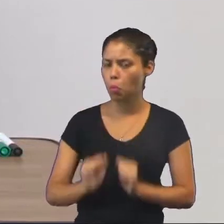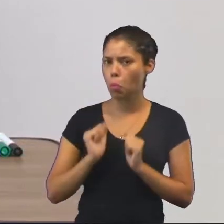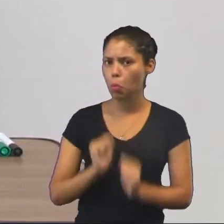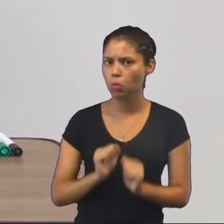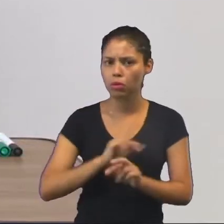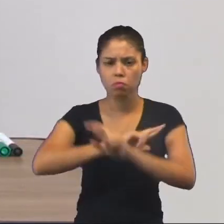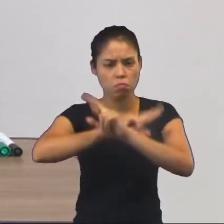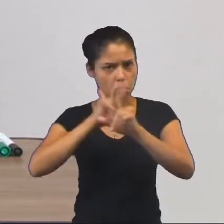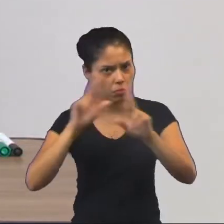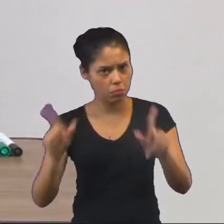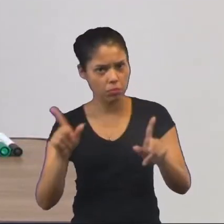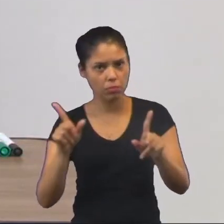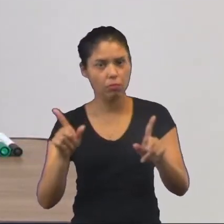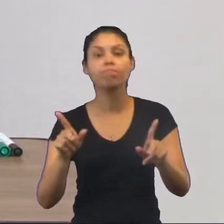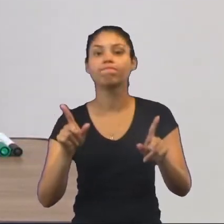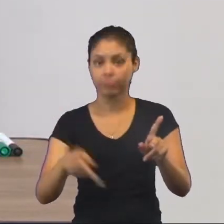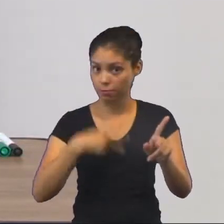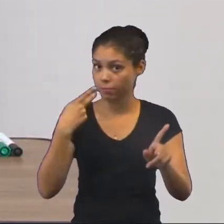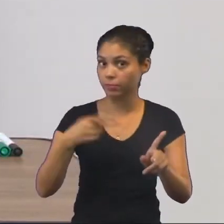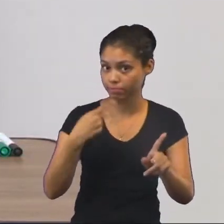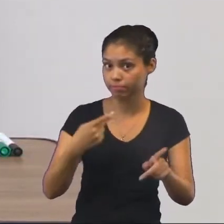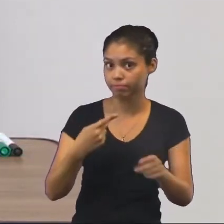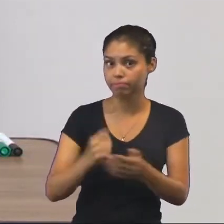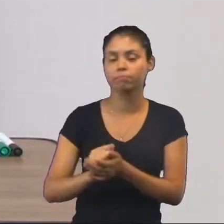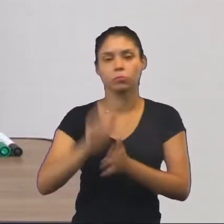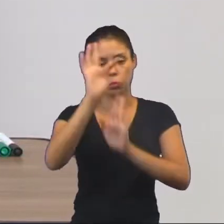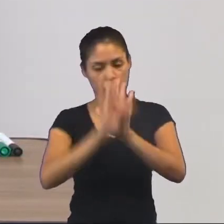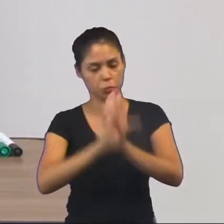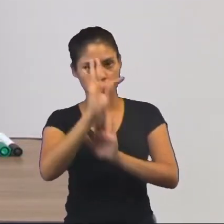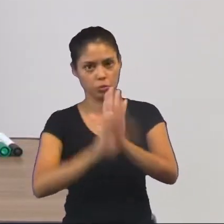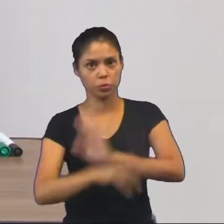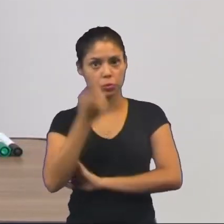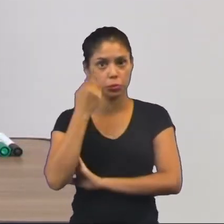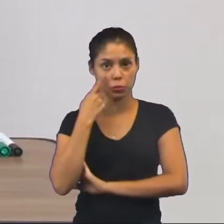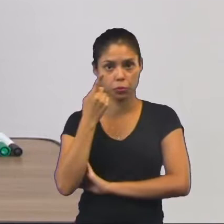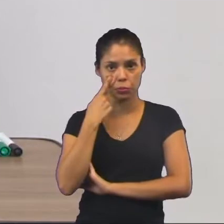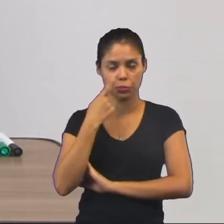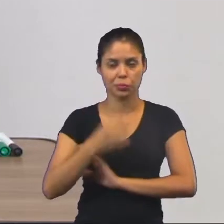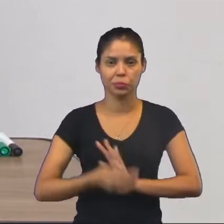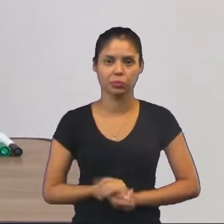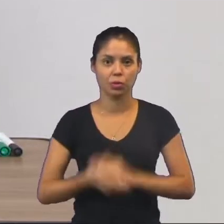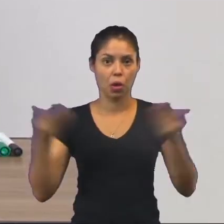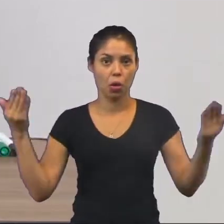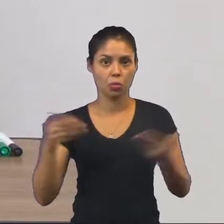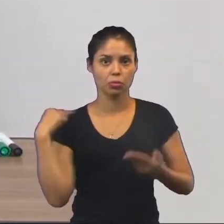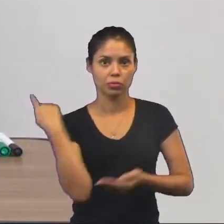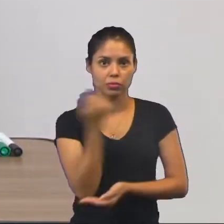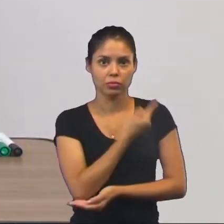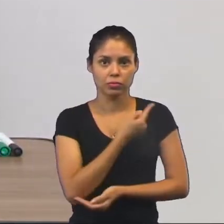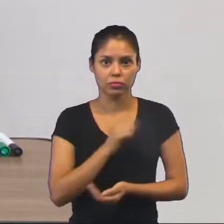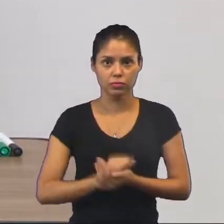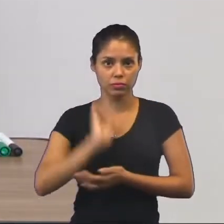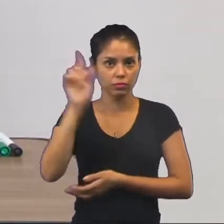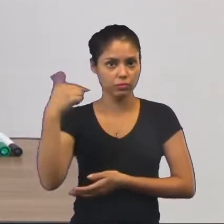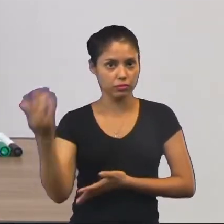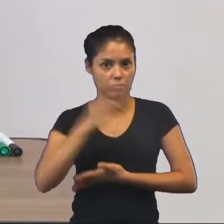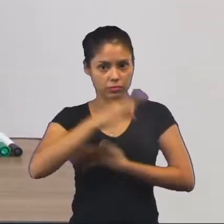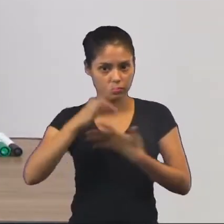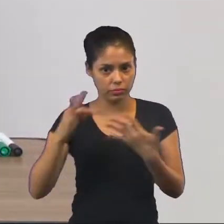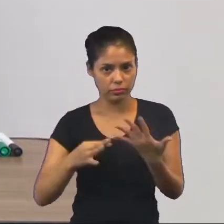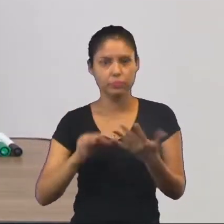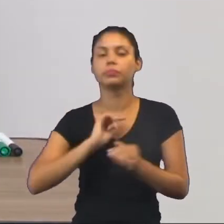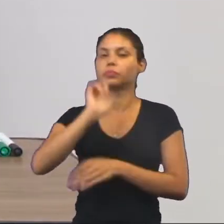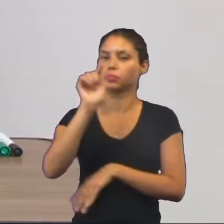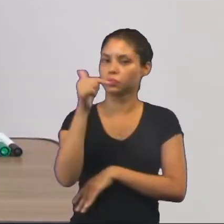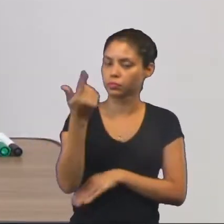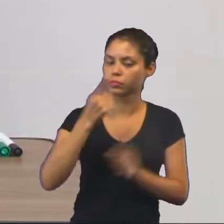dar diferentes efeitos na fala de um texto. Olha que interessante. E hoje nós vamos falar sobre uma outra pontuação,